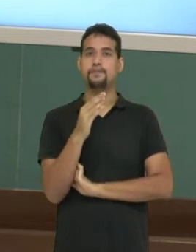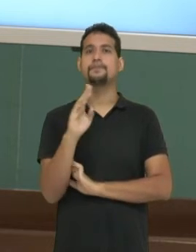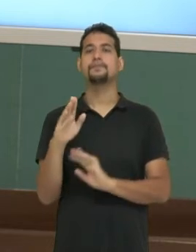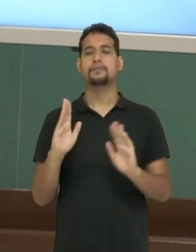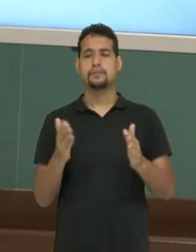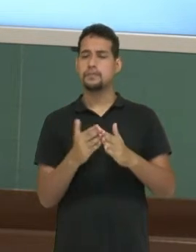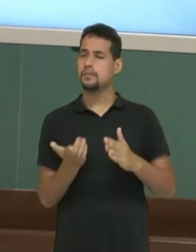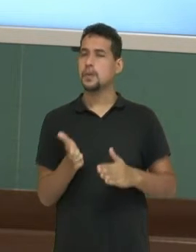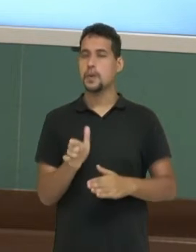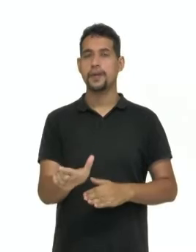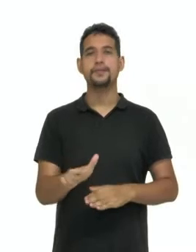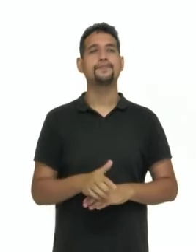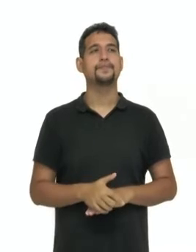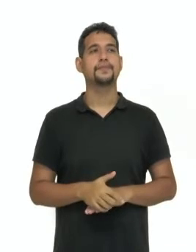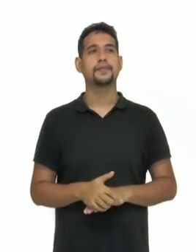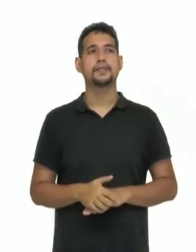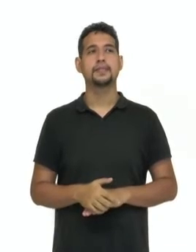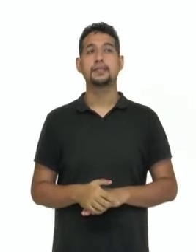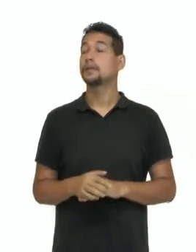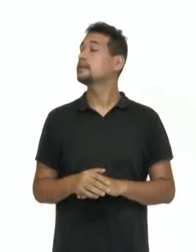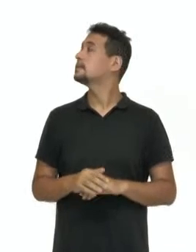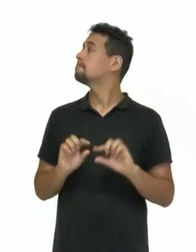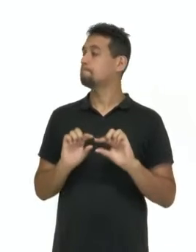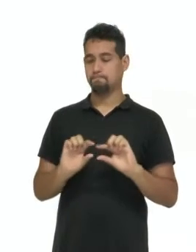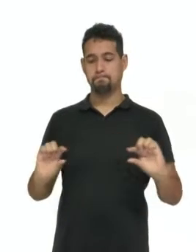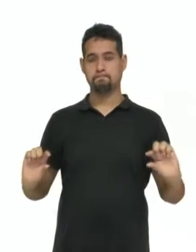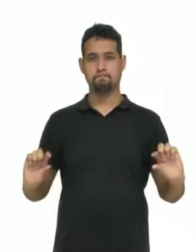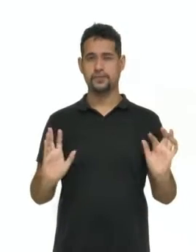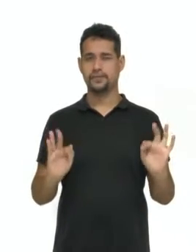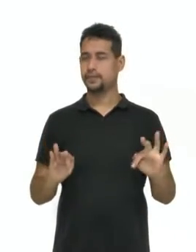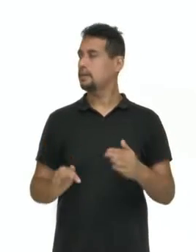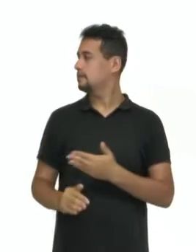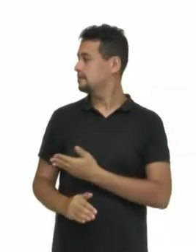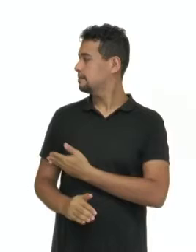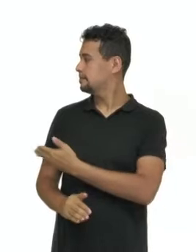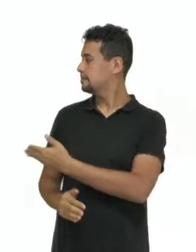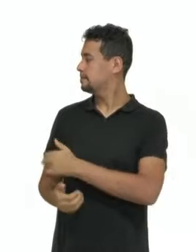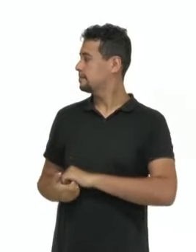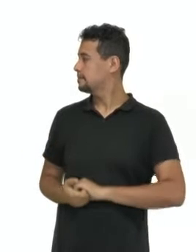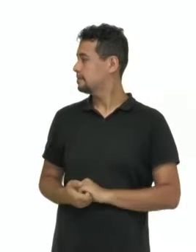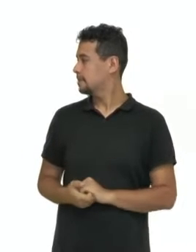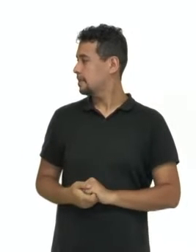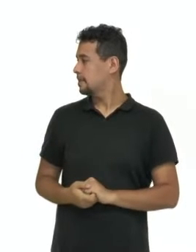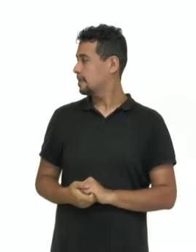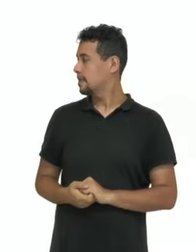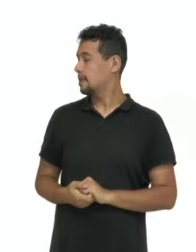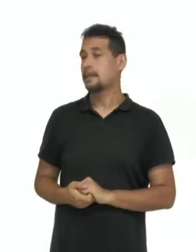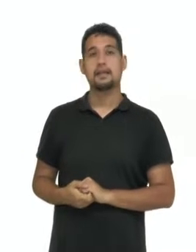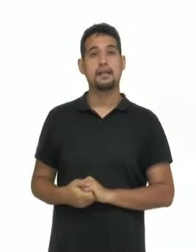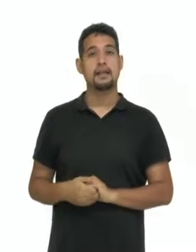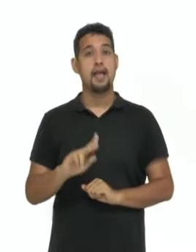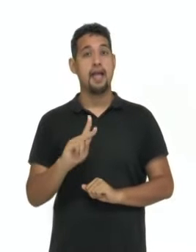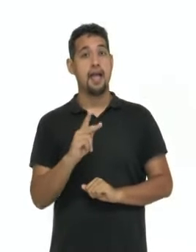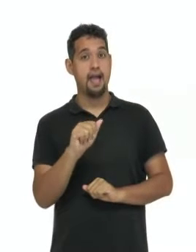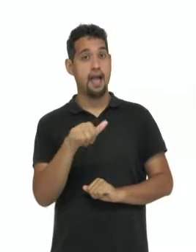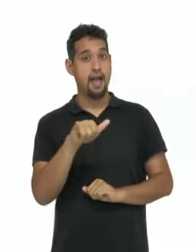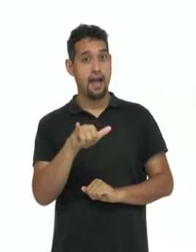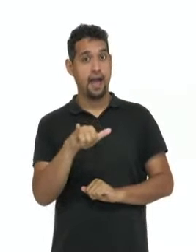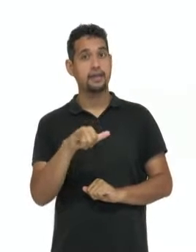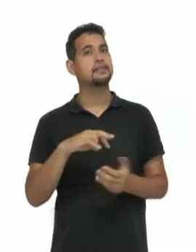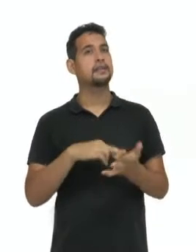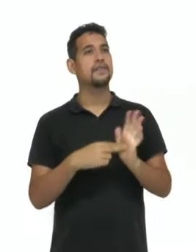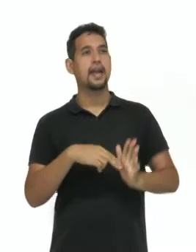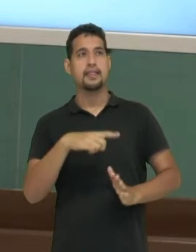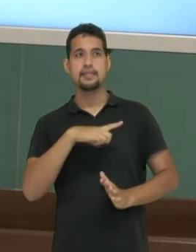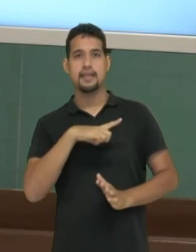a seguir. Hay un buen restaurante al lado del cine. Existe um bom restaurante